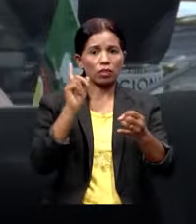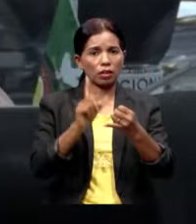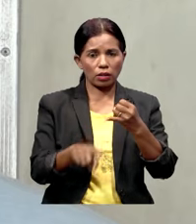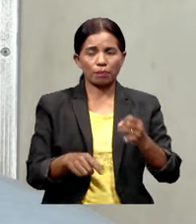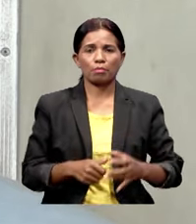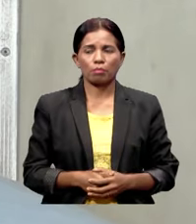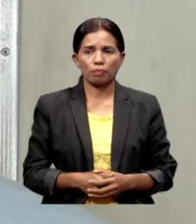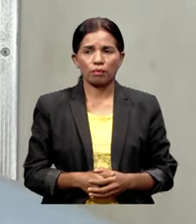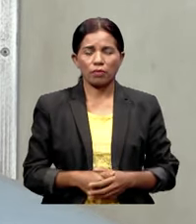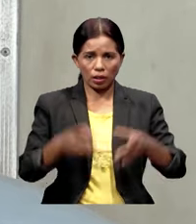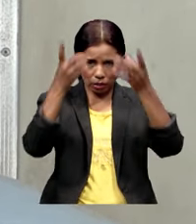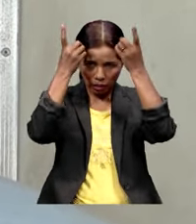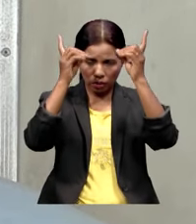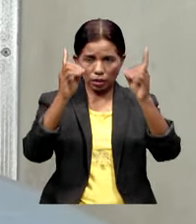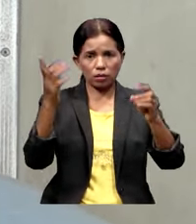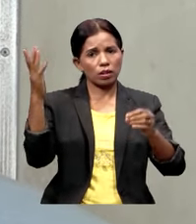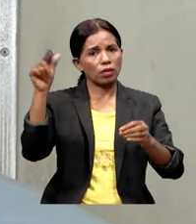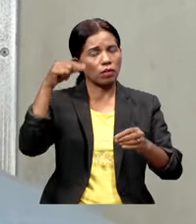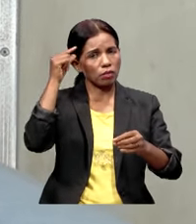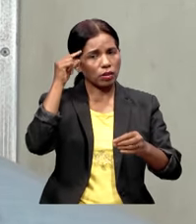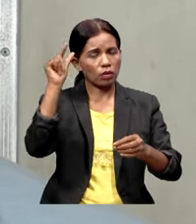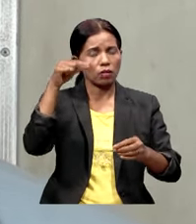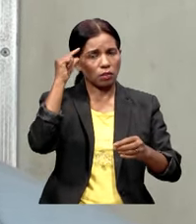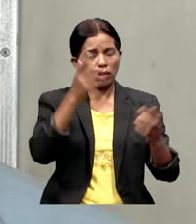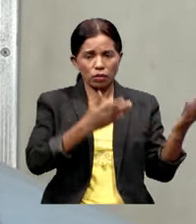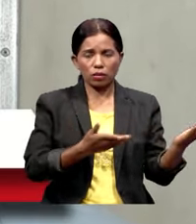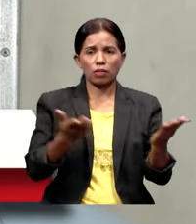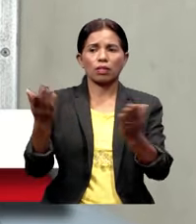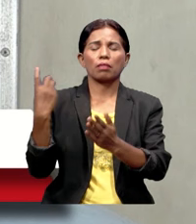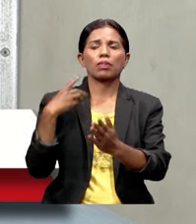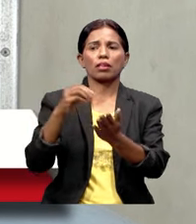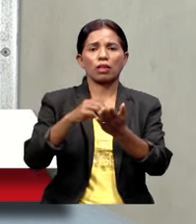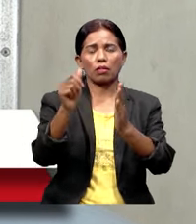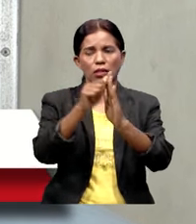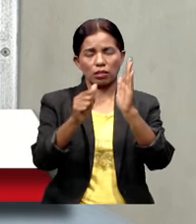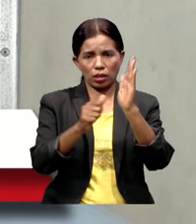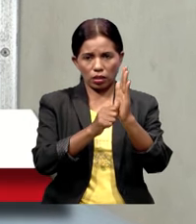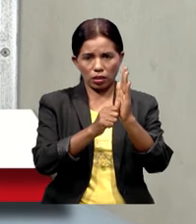nem a Governo. Governo haru caída mais a minha agenda para avançar